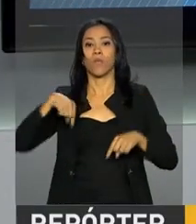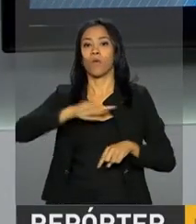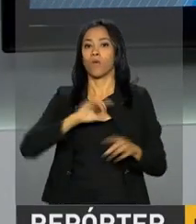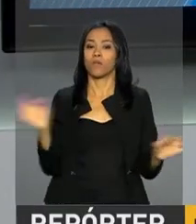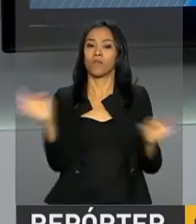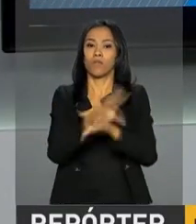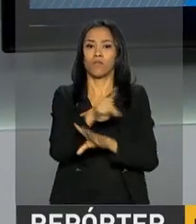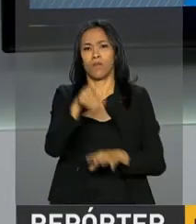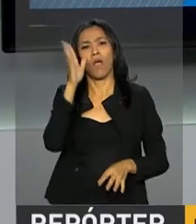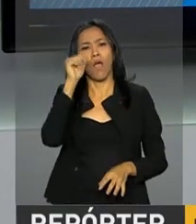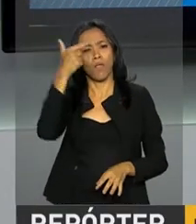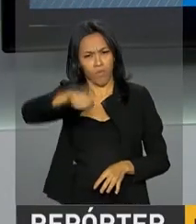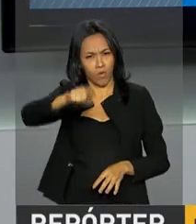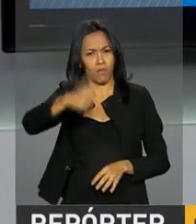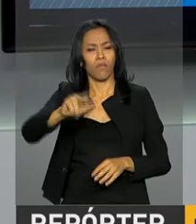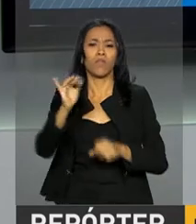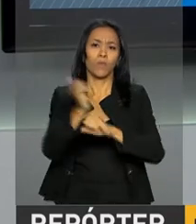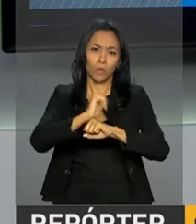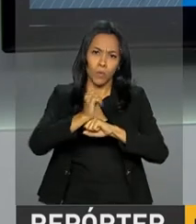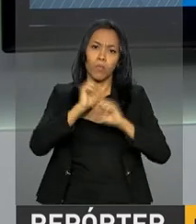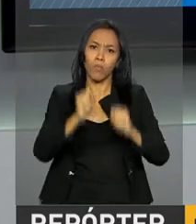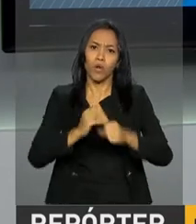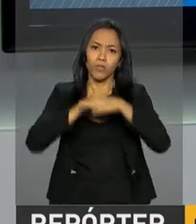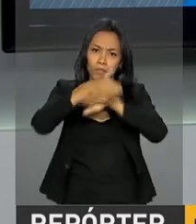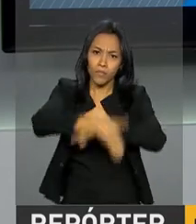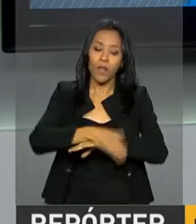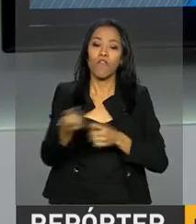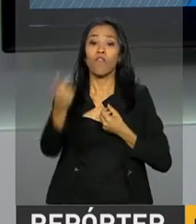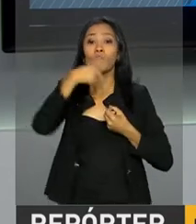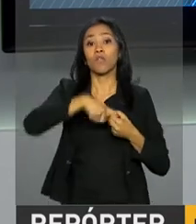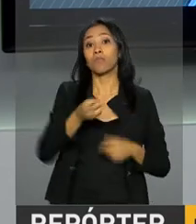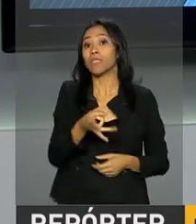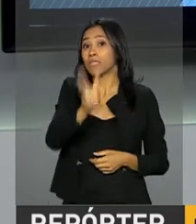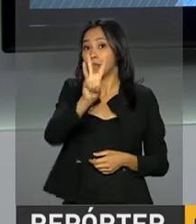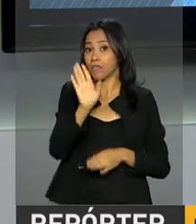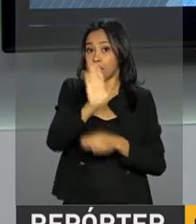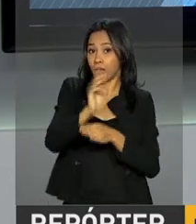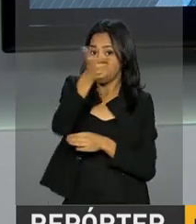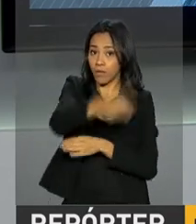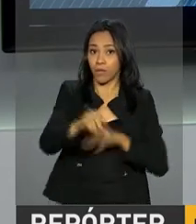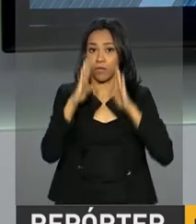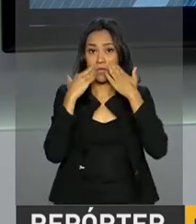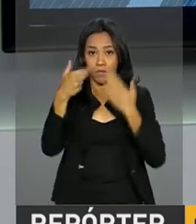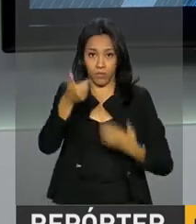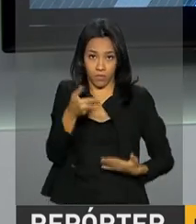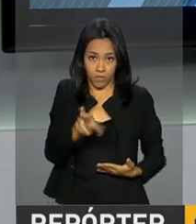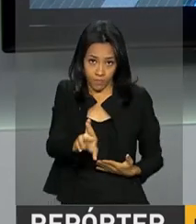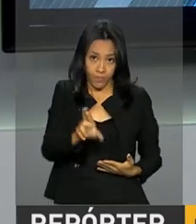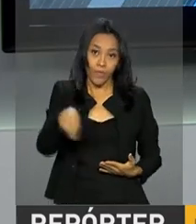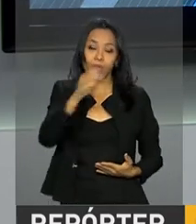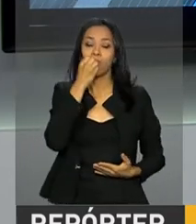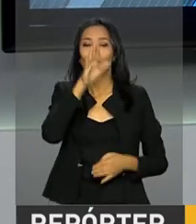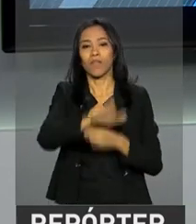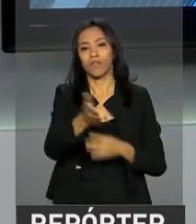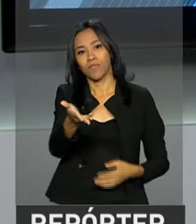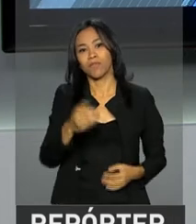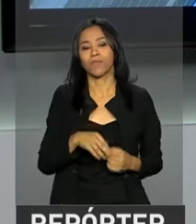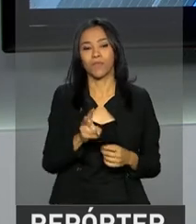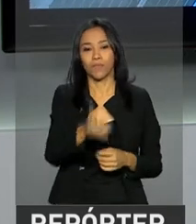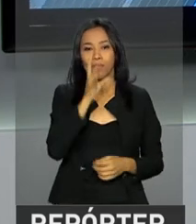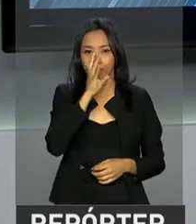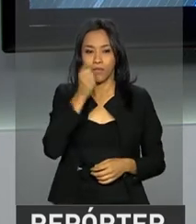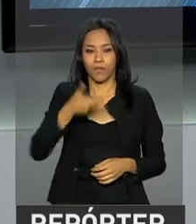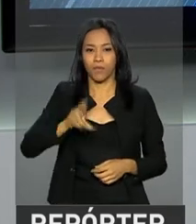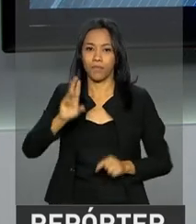você pode rever as reportagens no youtube voltamos às três da tarde na próxima edição do repórter nbr uma boa tarde pra você